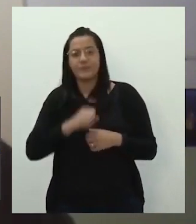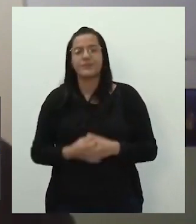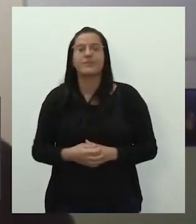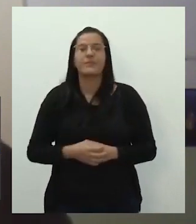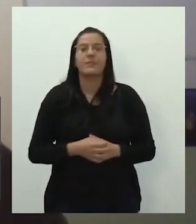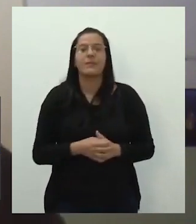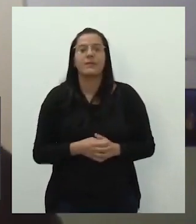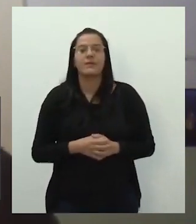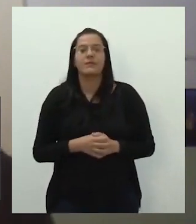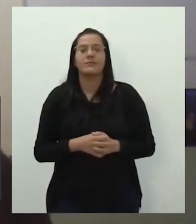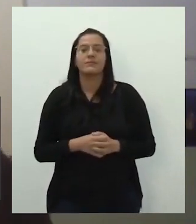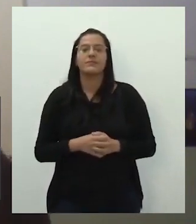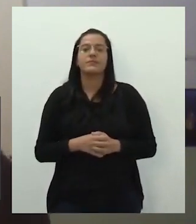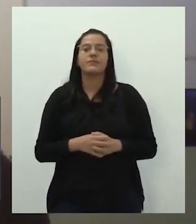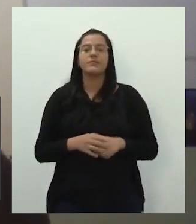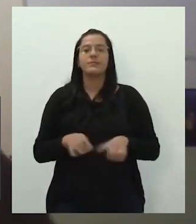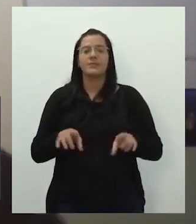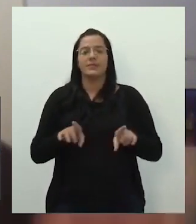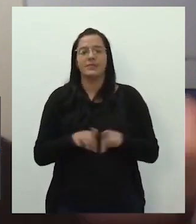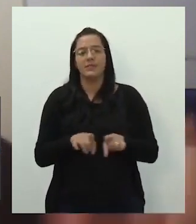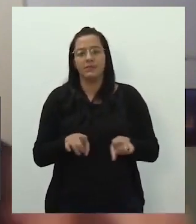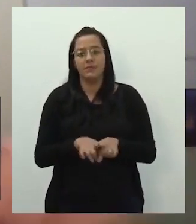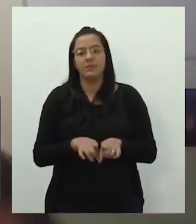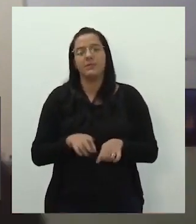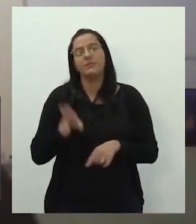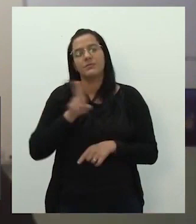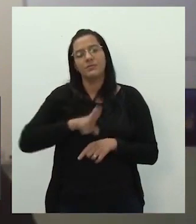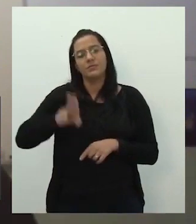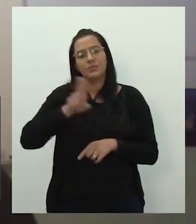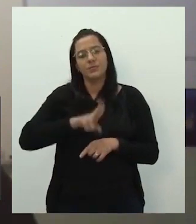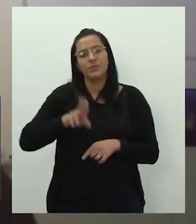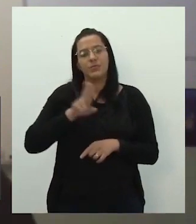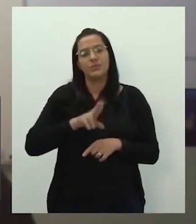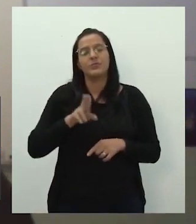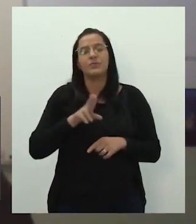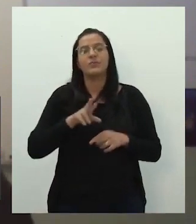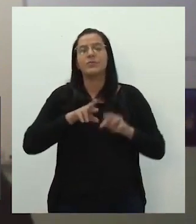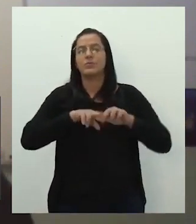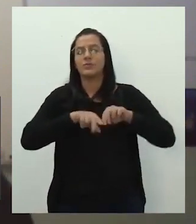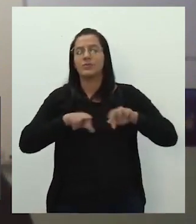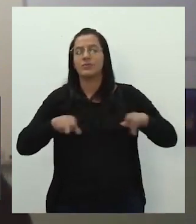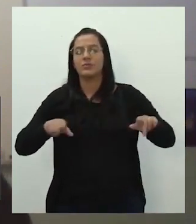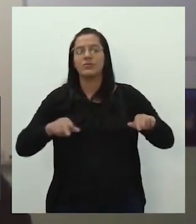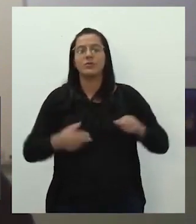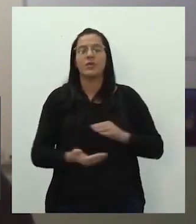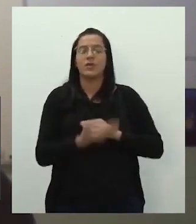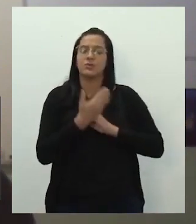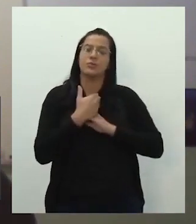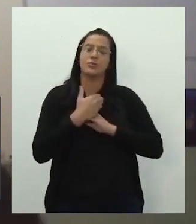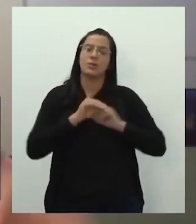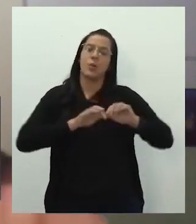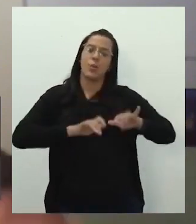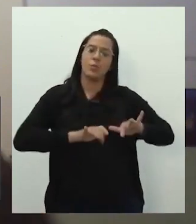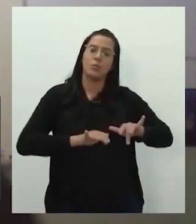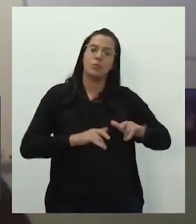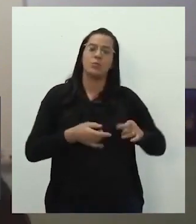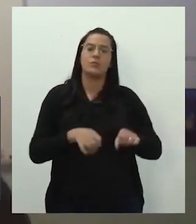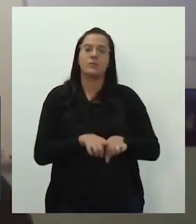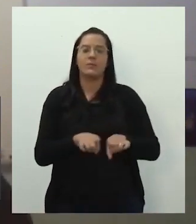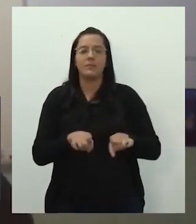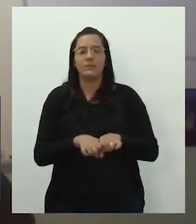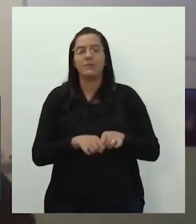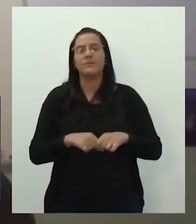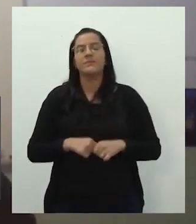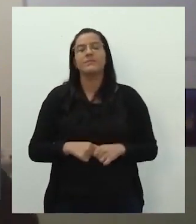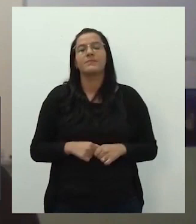Nós temos aproveitado também para usar os simuladores, né? Eu vi aqui no chat, nas interações, tem muitas sugestões de usar o simulador. A gente está usando o simulador do